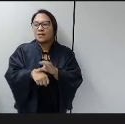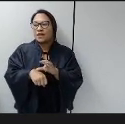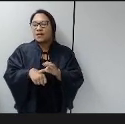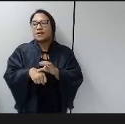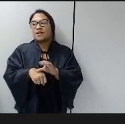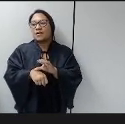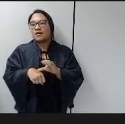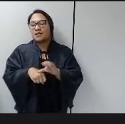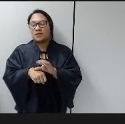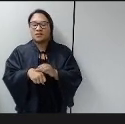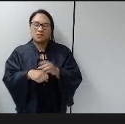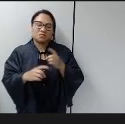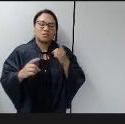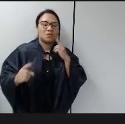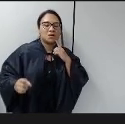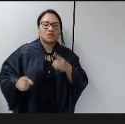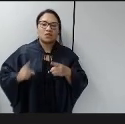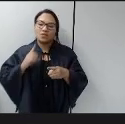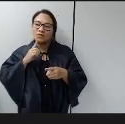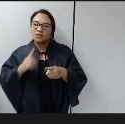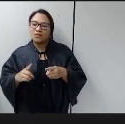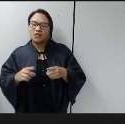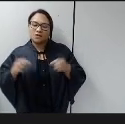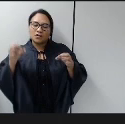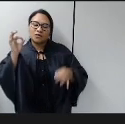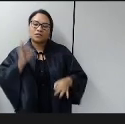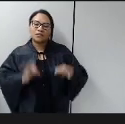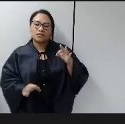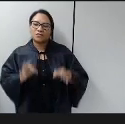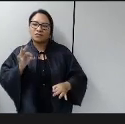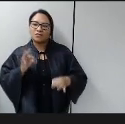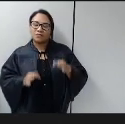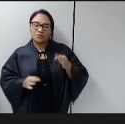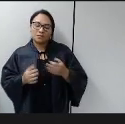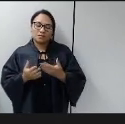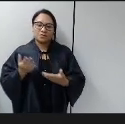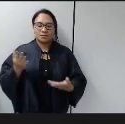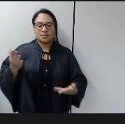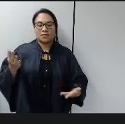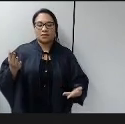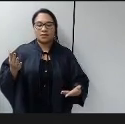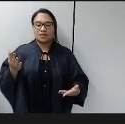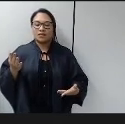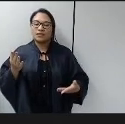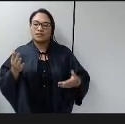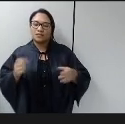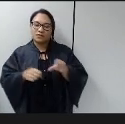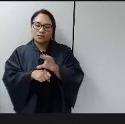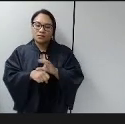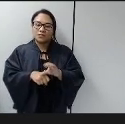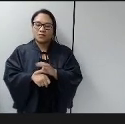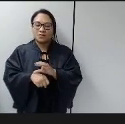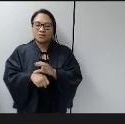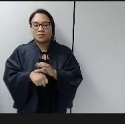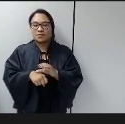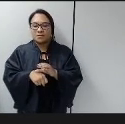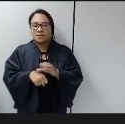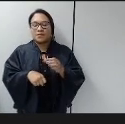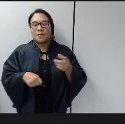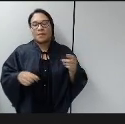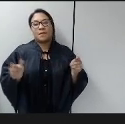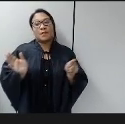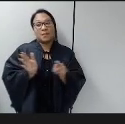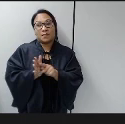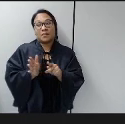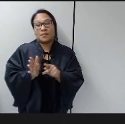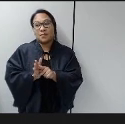pré-questionamento, porquanto o julgamento de matéria de índole constitucional é de competência exclusiva do STF, consoante